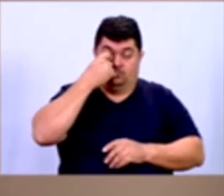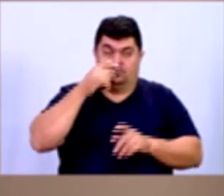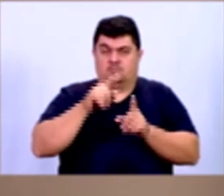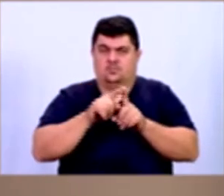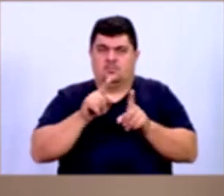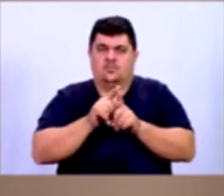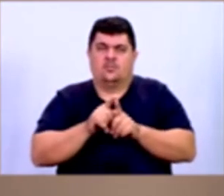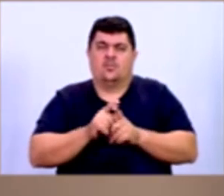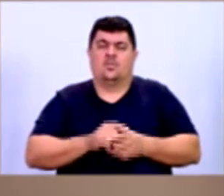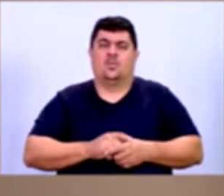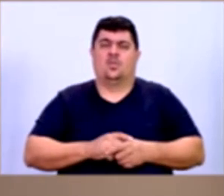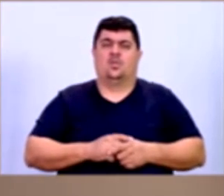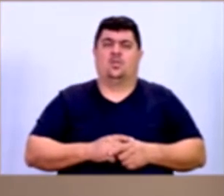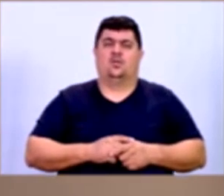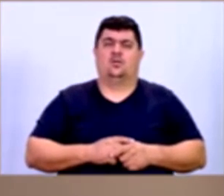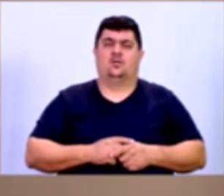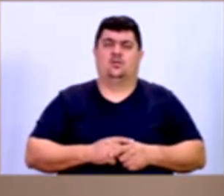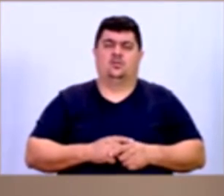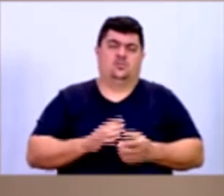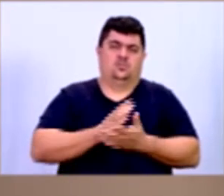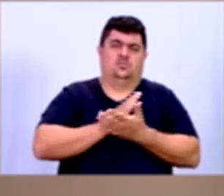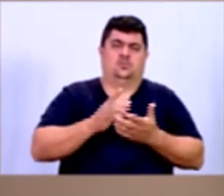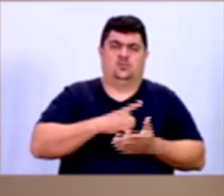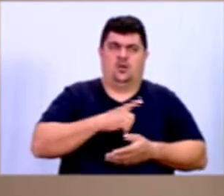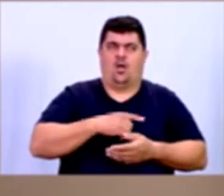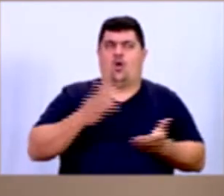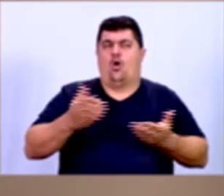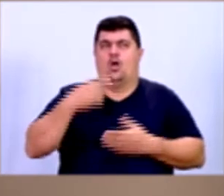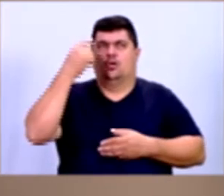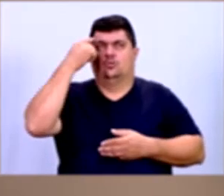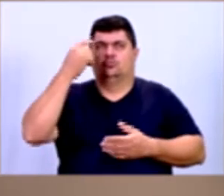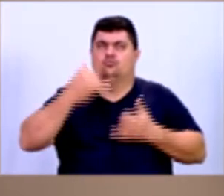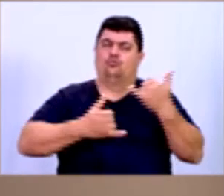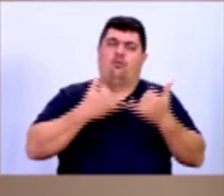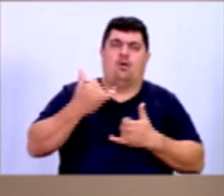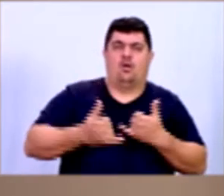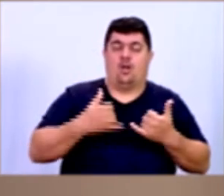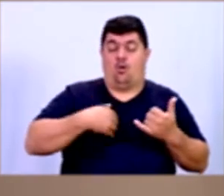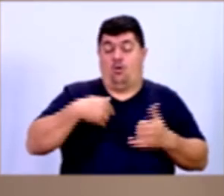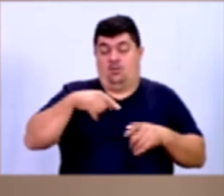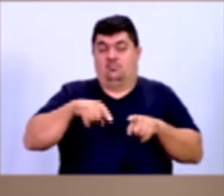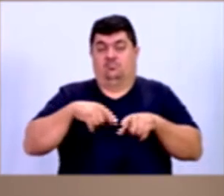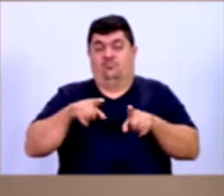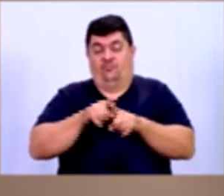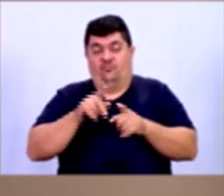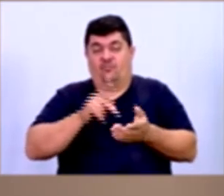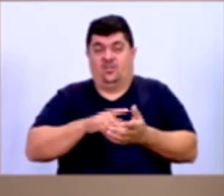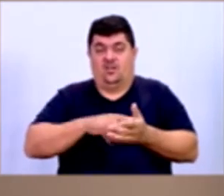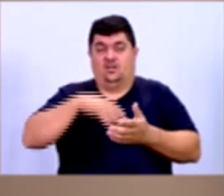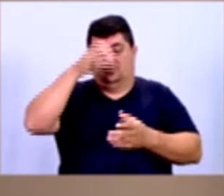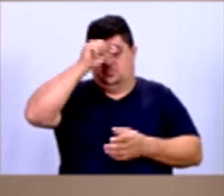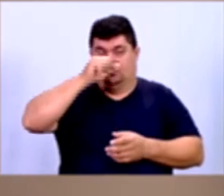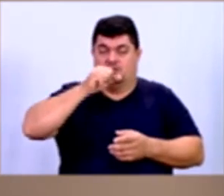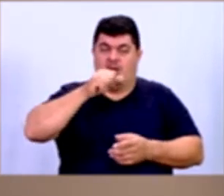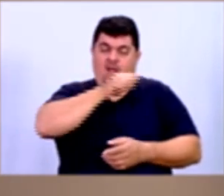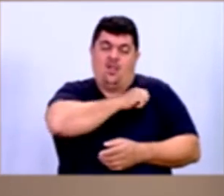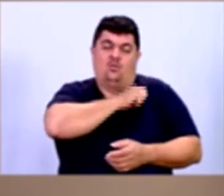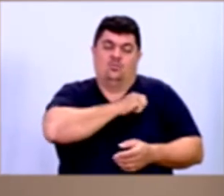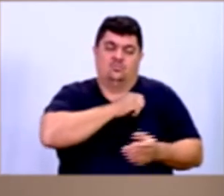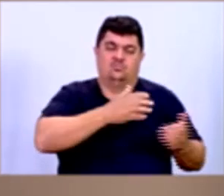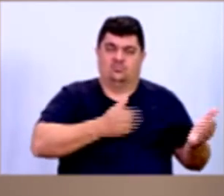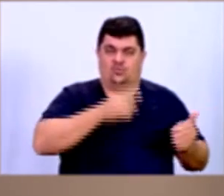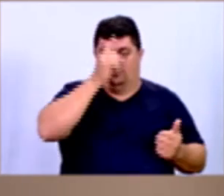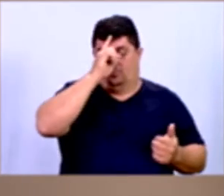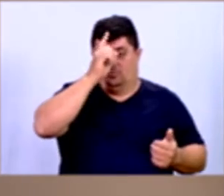você ter momentos de pensar: agora eu estou jogando, agora eu estou aprendendo. Então os alunos da EJA, eles precisam